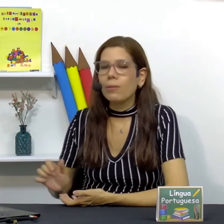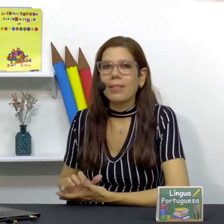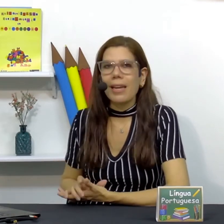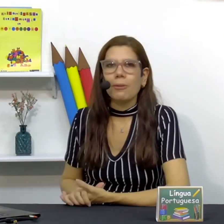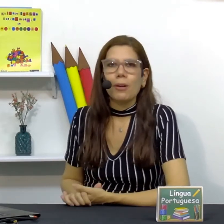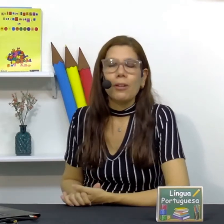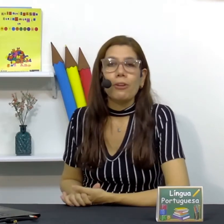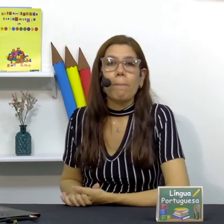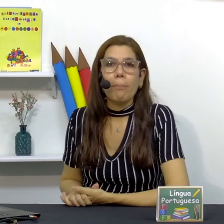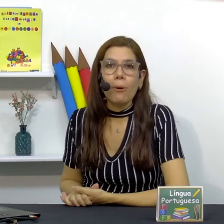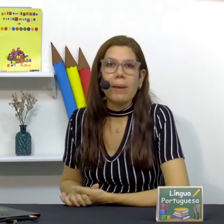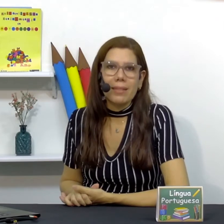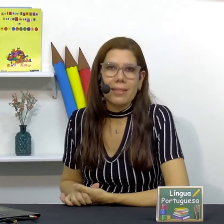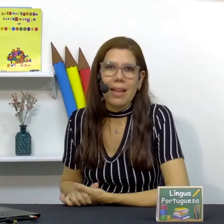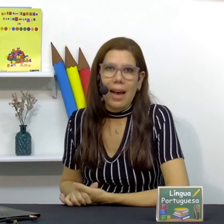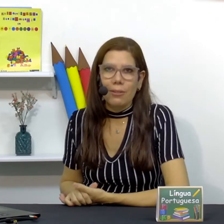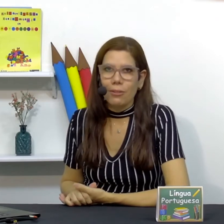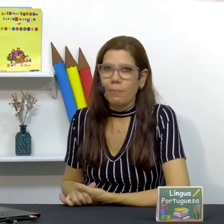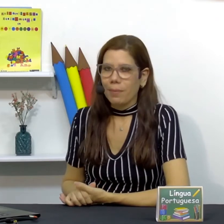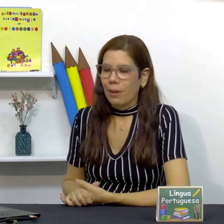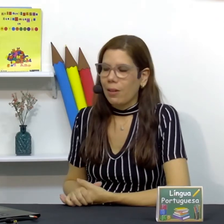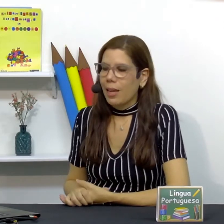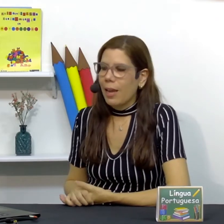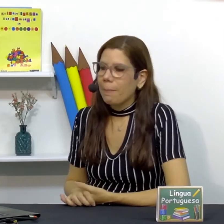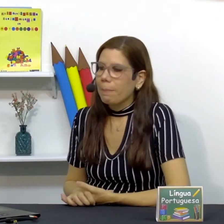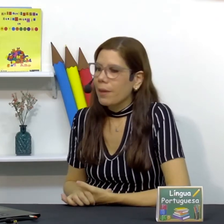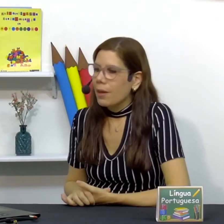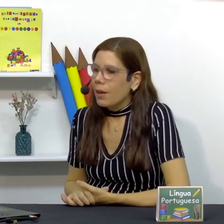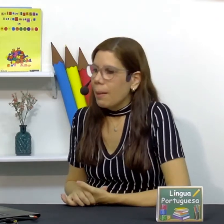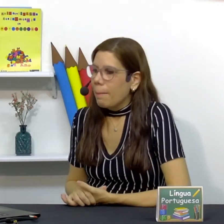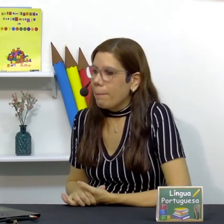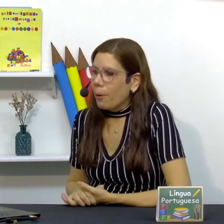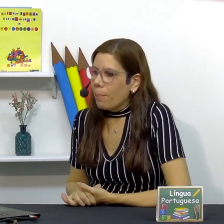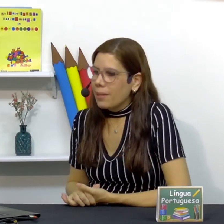agora o conceito de publicidade, ok?